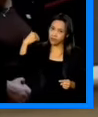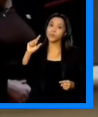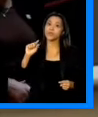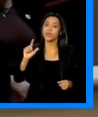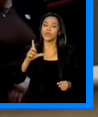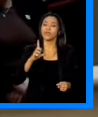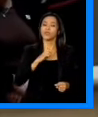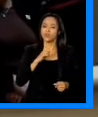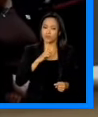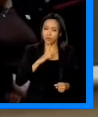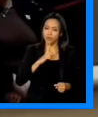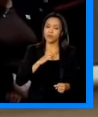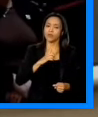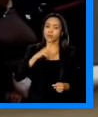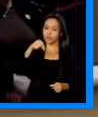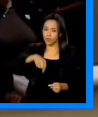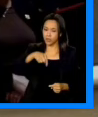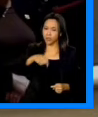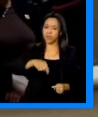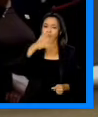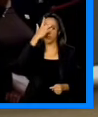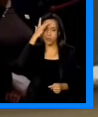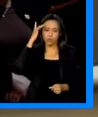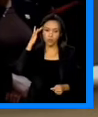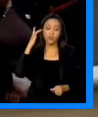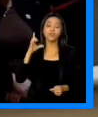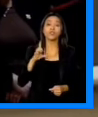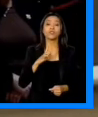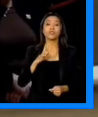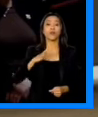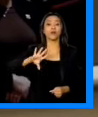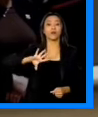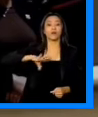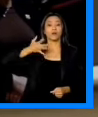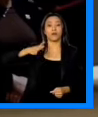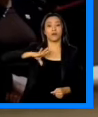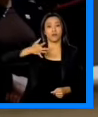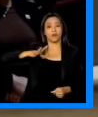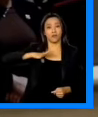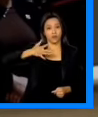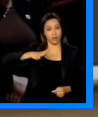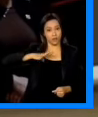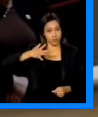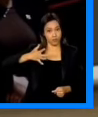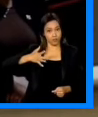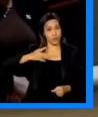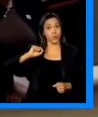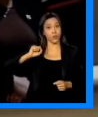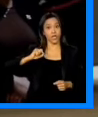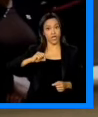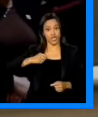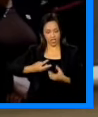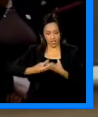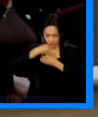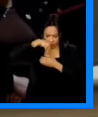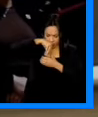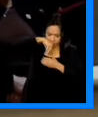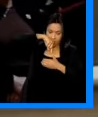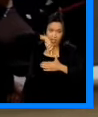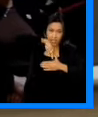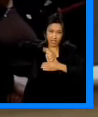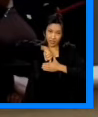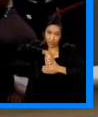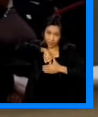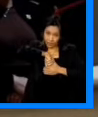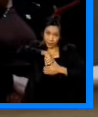tivemos pessoas que tiveram a audácia de expandir aquilo que no seu íntimo já existia,